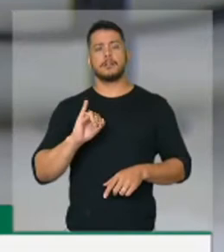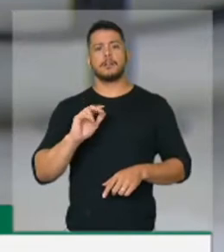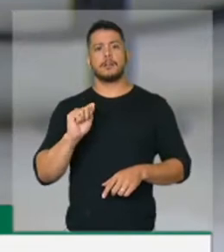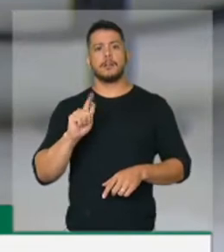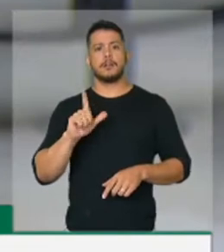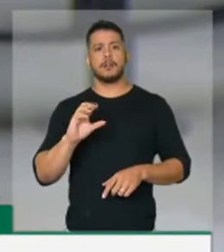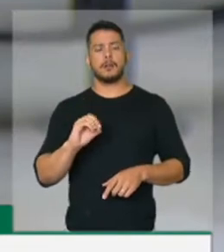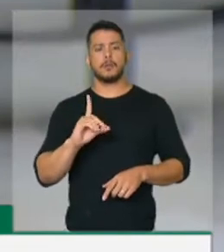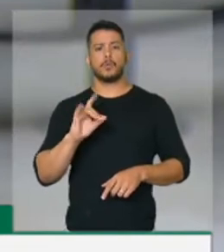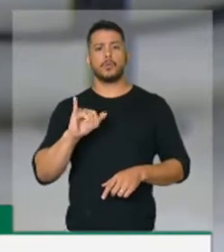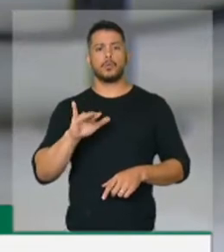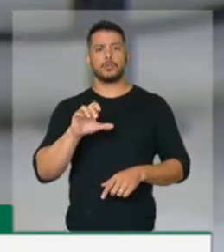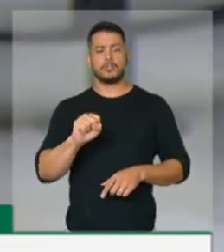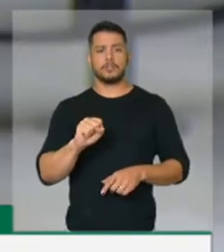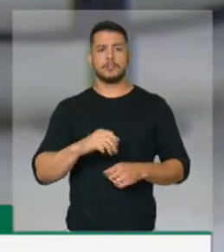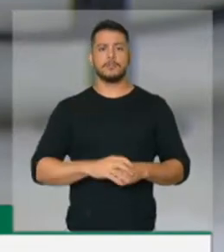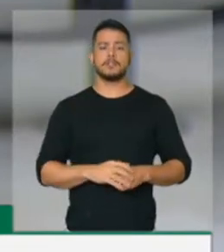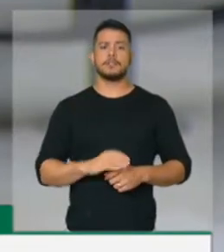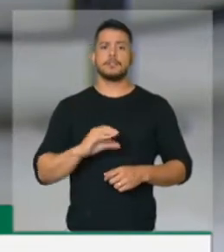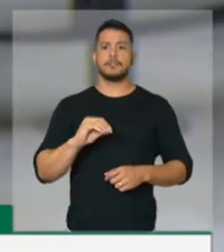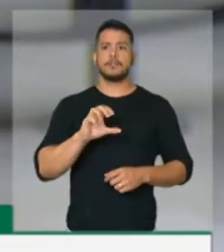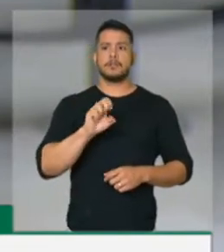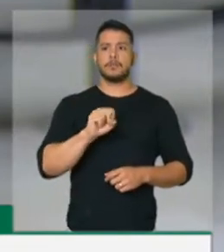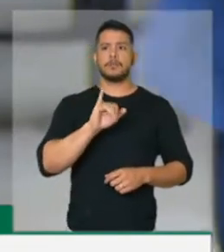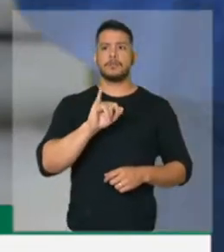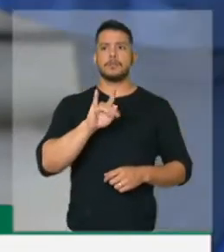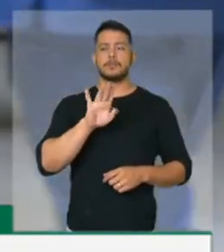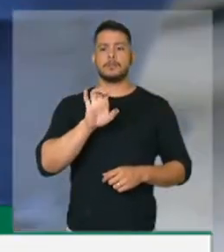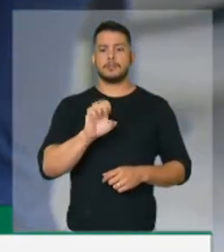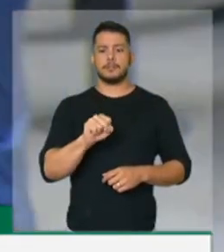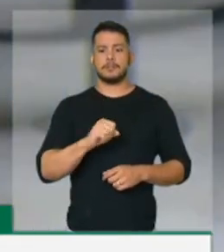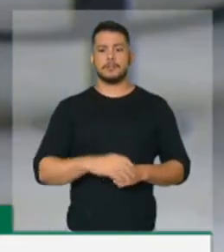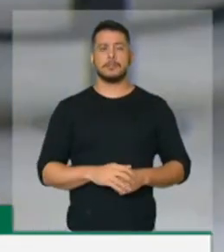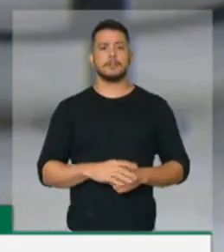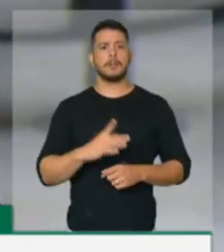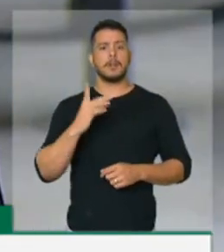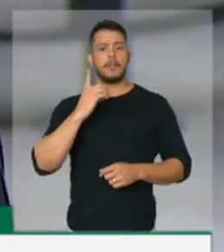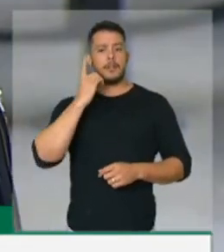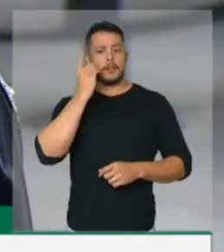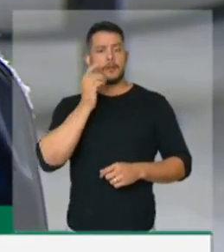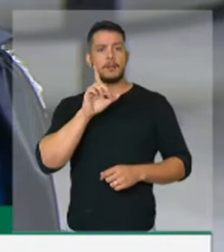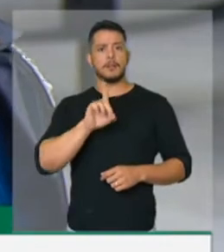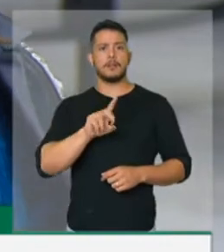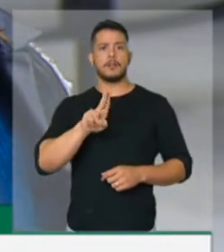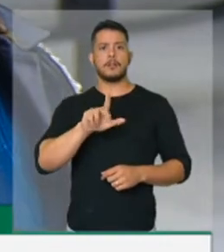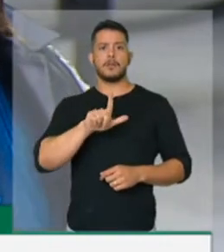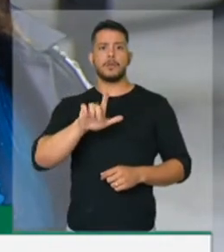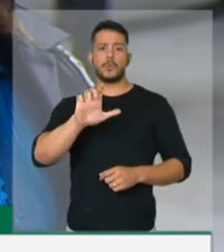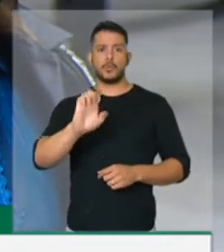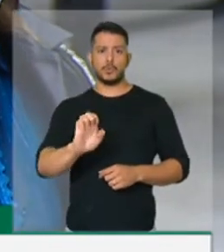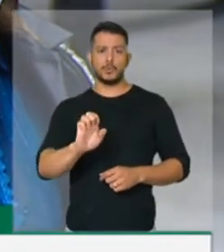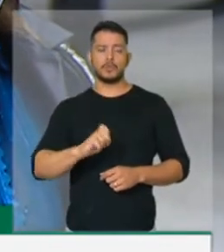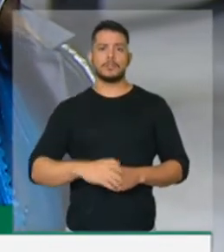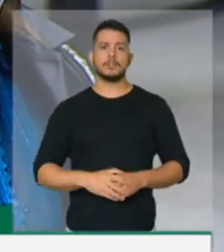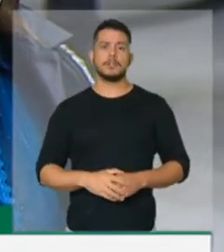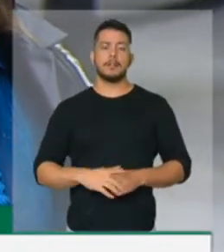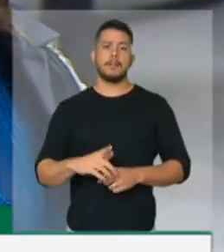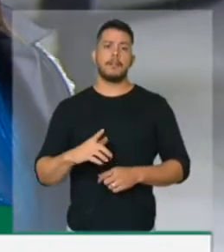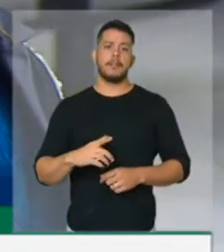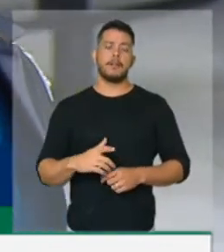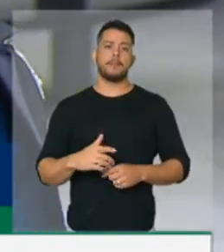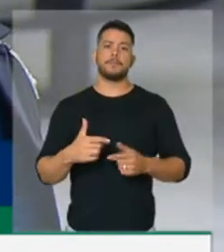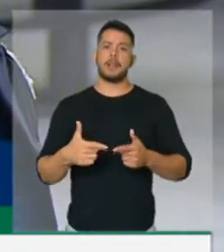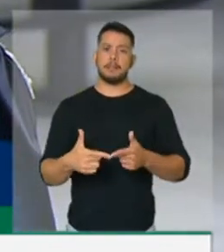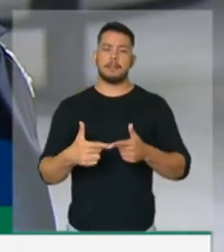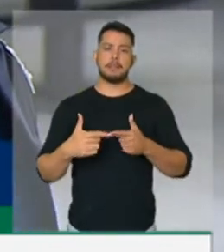Osíris Damaso, ao deputado Eli Borges, à deputada Dulce, que não votou porque está de licença médica, mas durante esses anos e meses